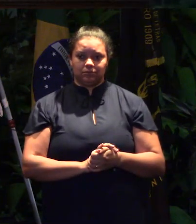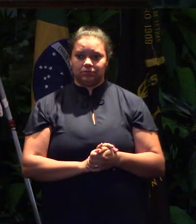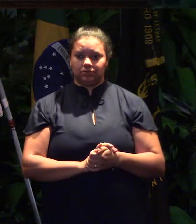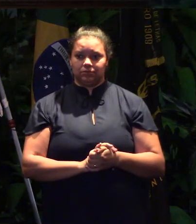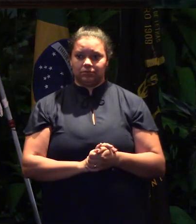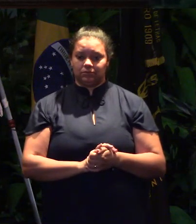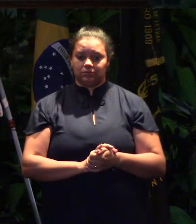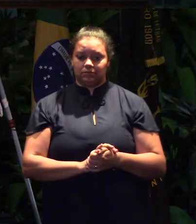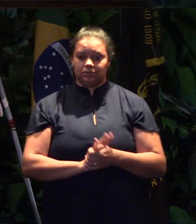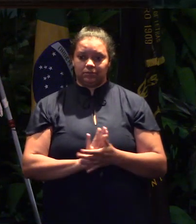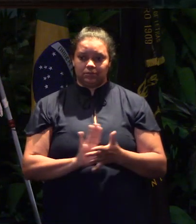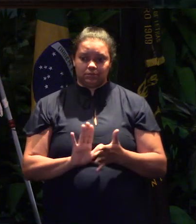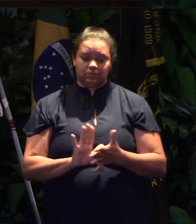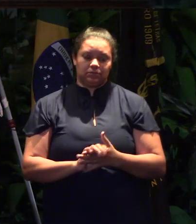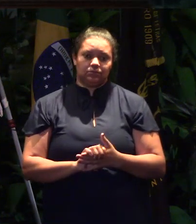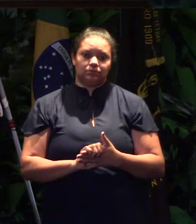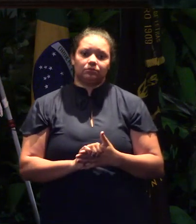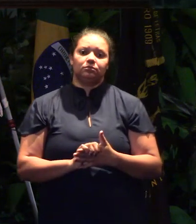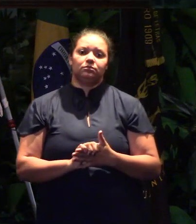nos meios